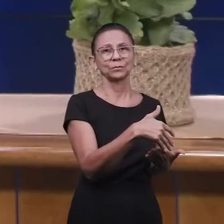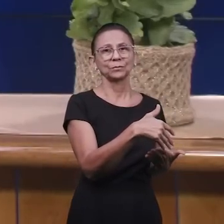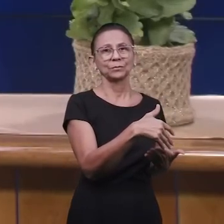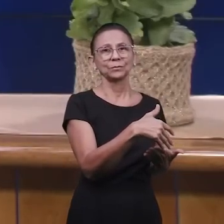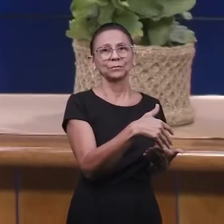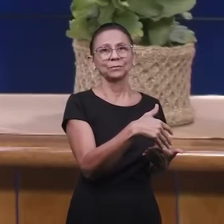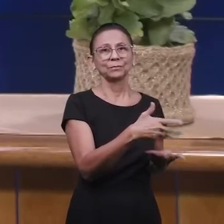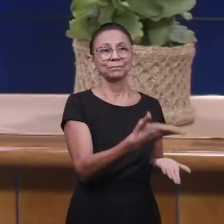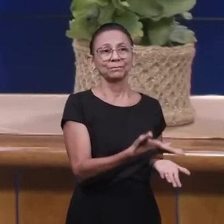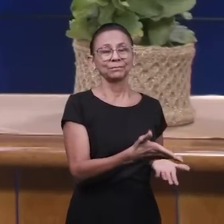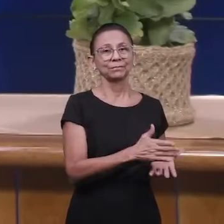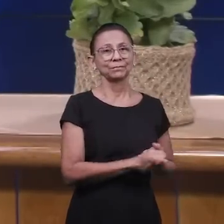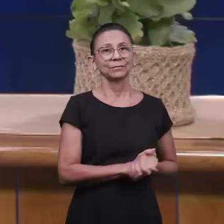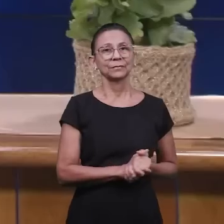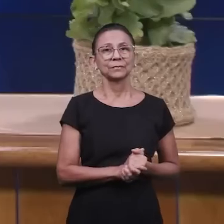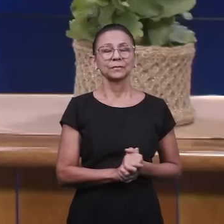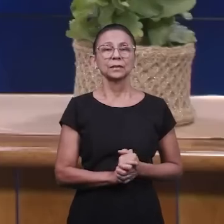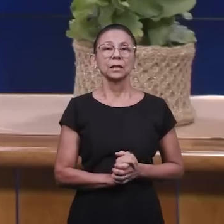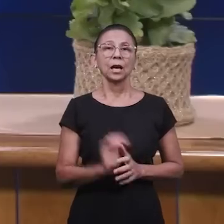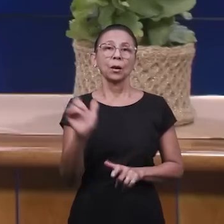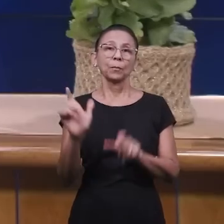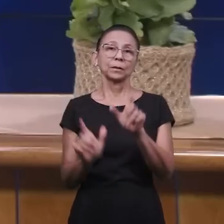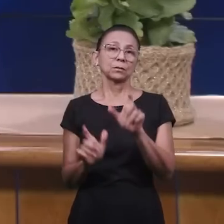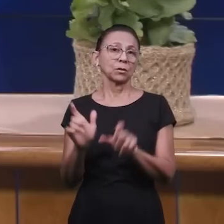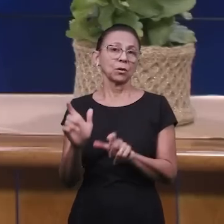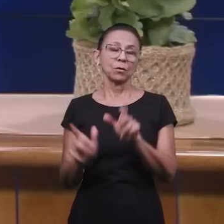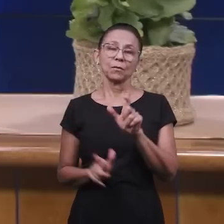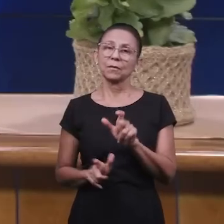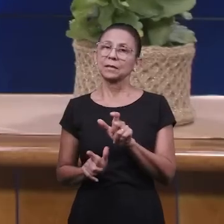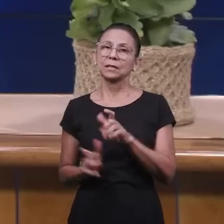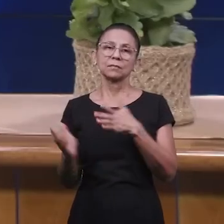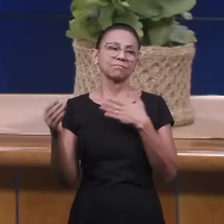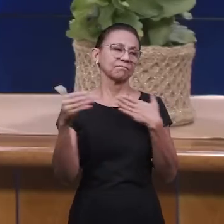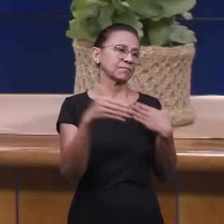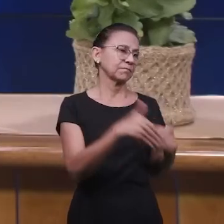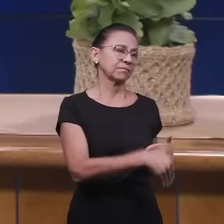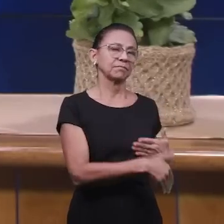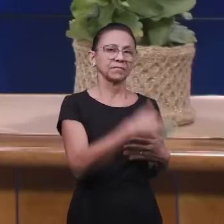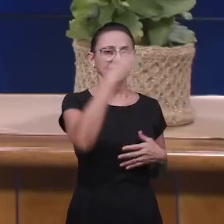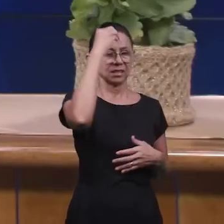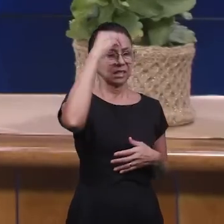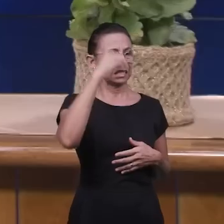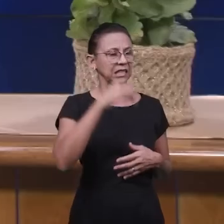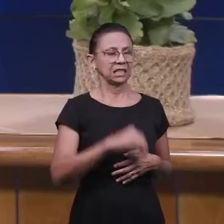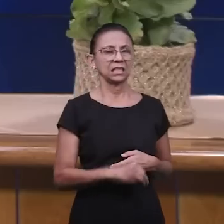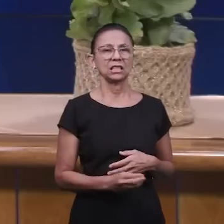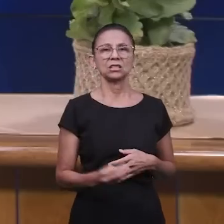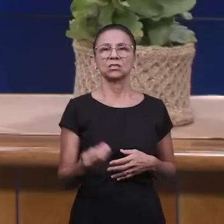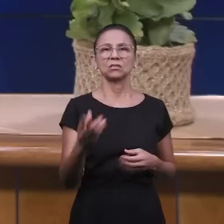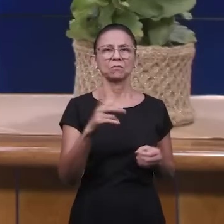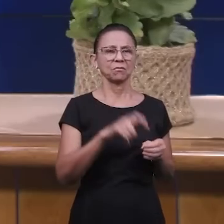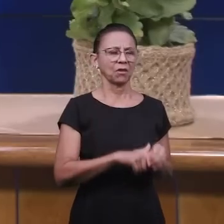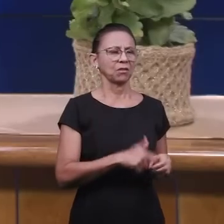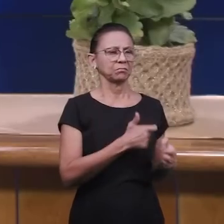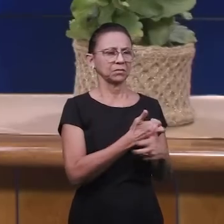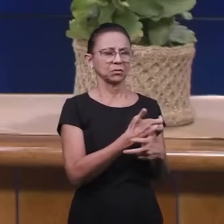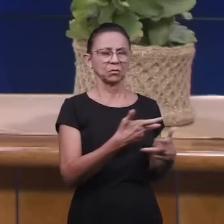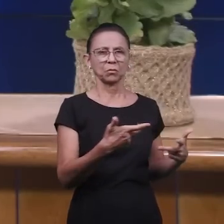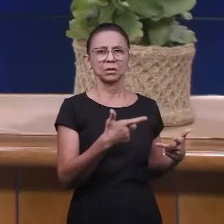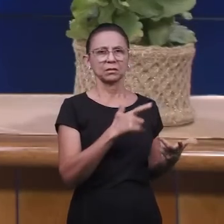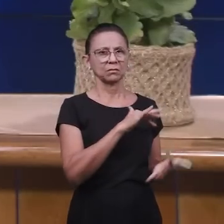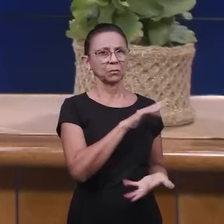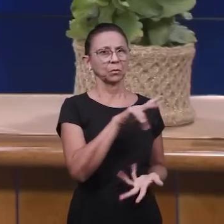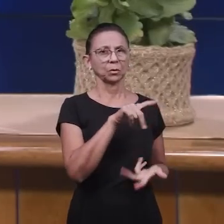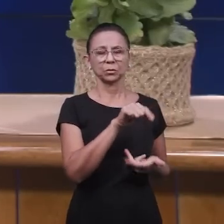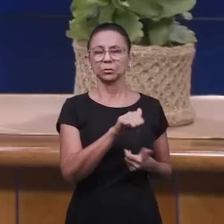minha alma não tem prazer nele. Gálatas, né? Observa bem Gálatas aqui 5:4. Separado